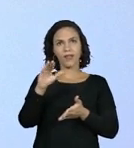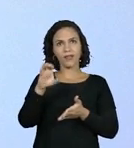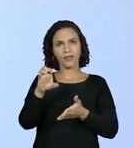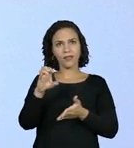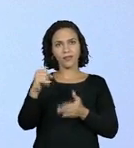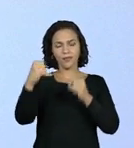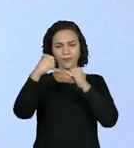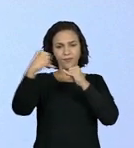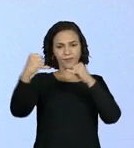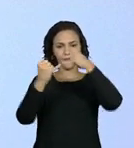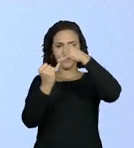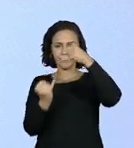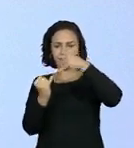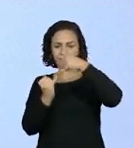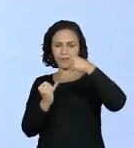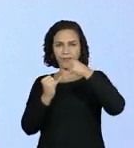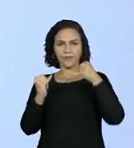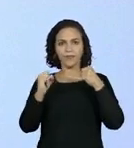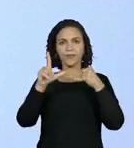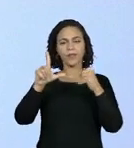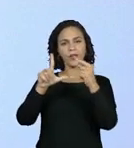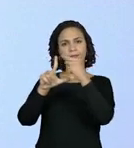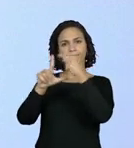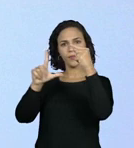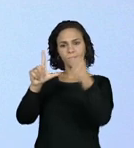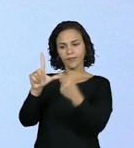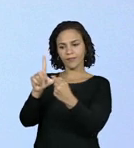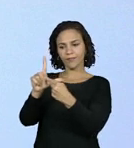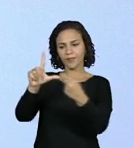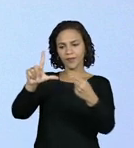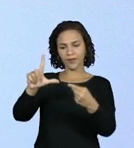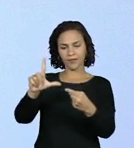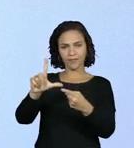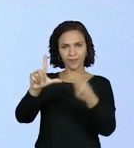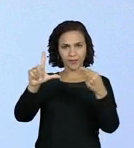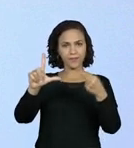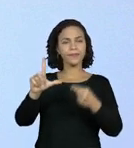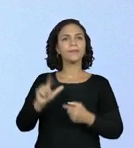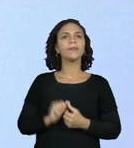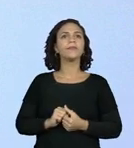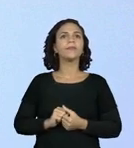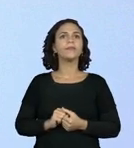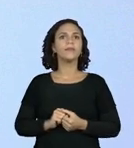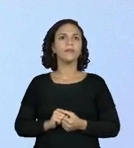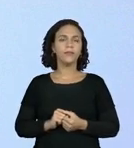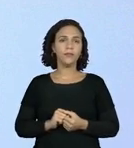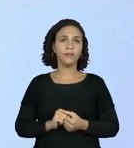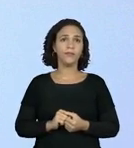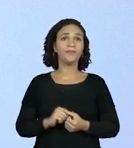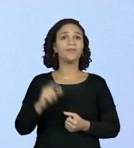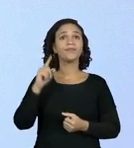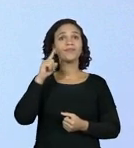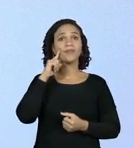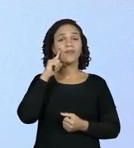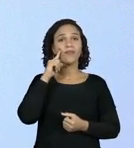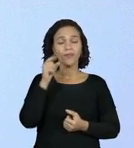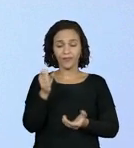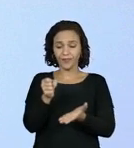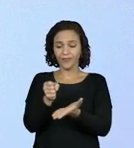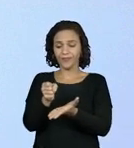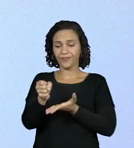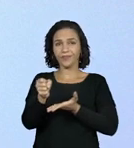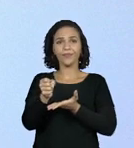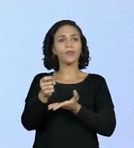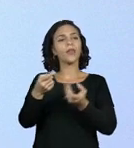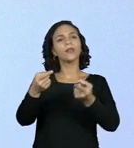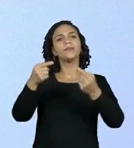quinas e o vértice, onde os biquinhos se encontram. E logo embaixo, turma, do que nós vamos